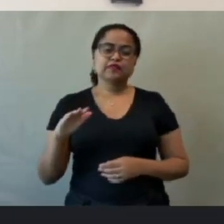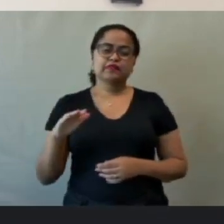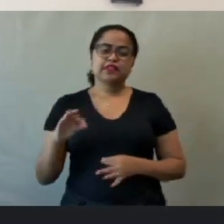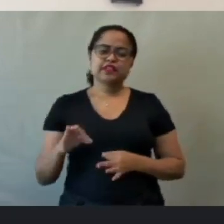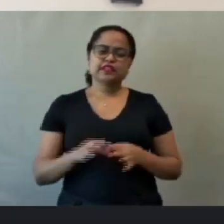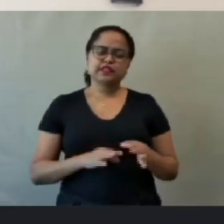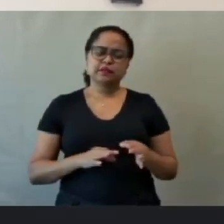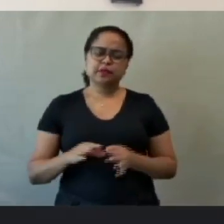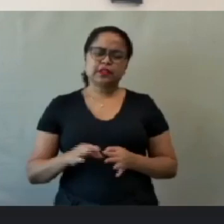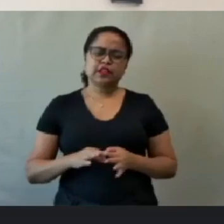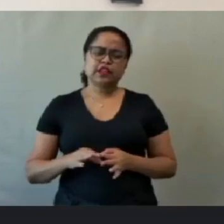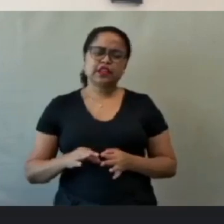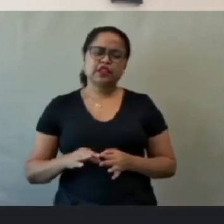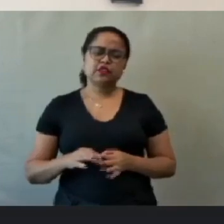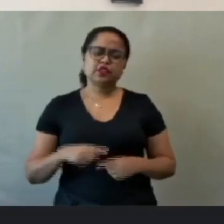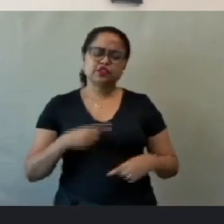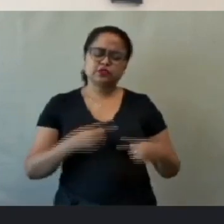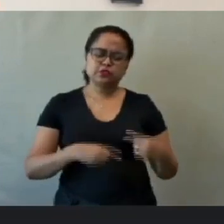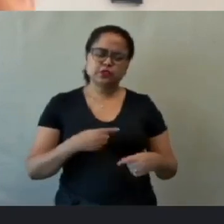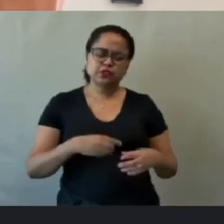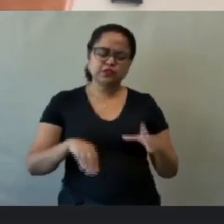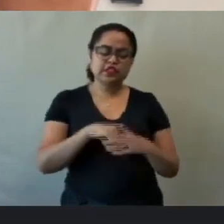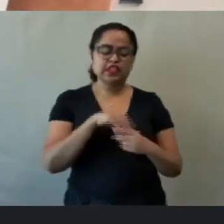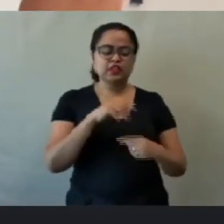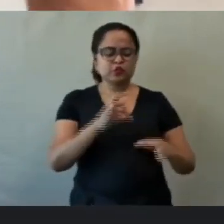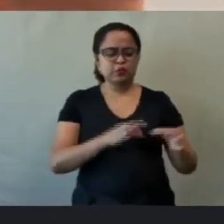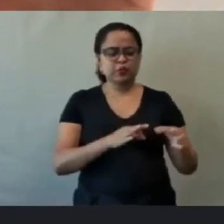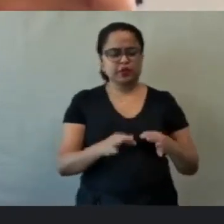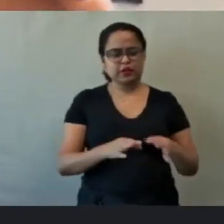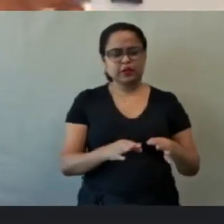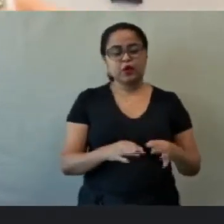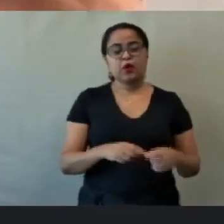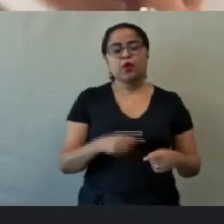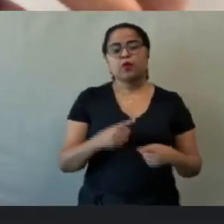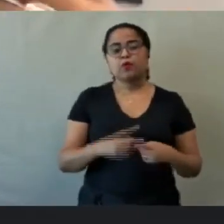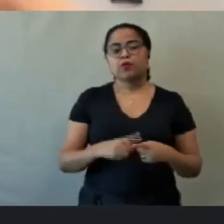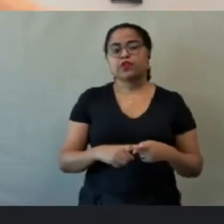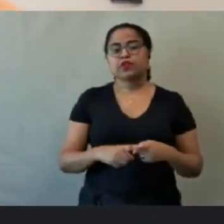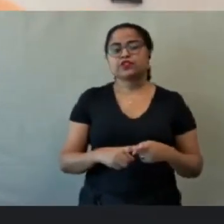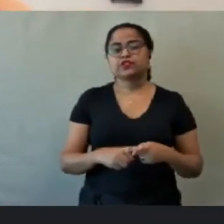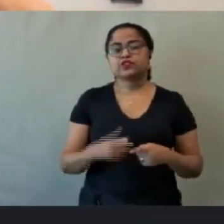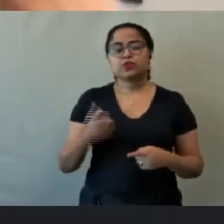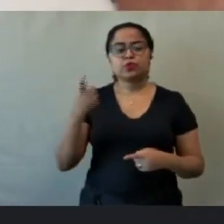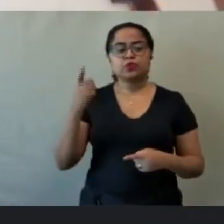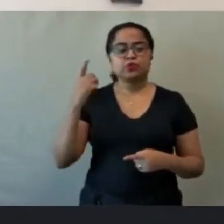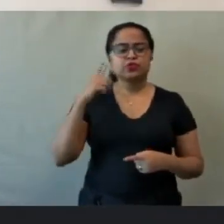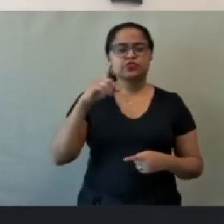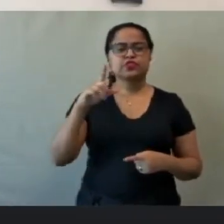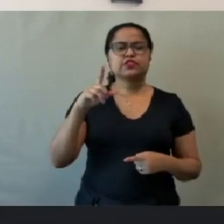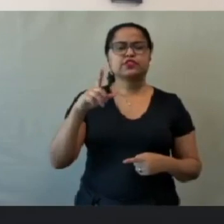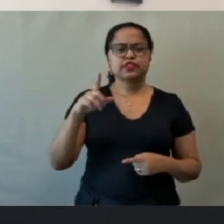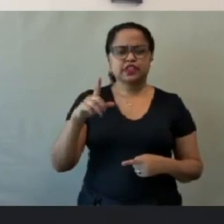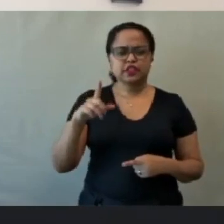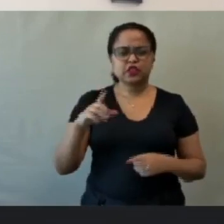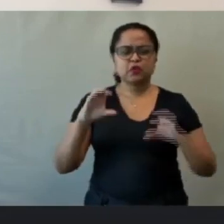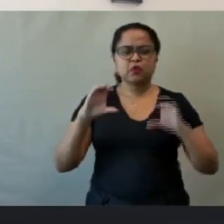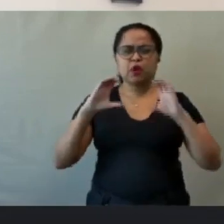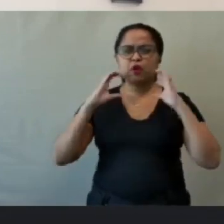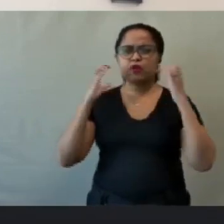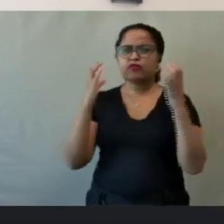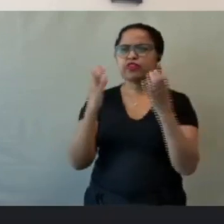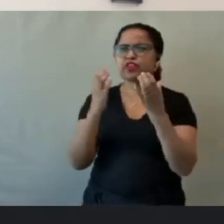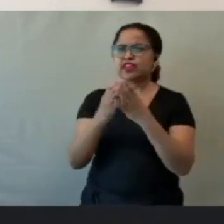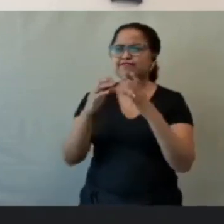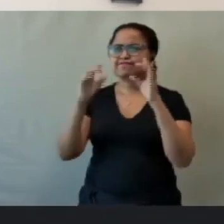aí toda essa discussão está presente dentro do plano, porque a gente conseguiu, em um tempo recorde, realizar uma conferência extraordinária